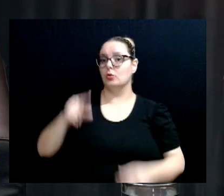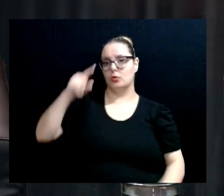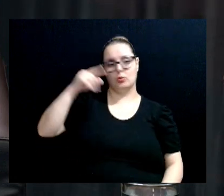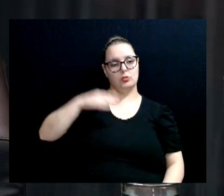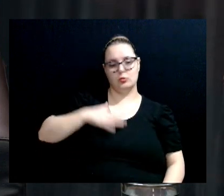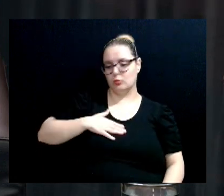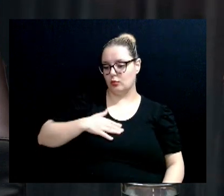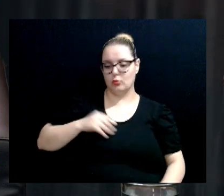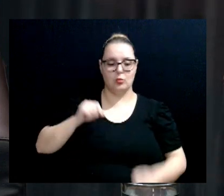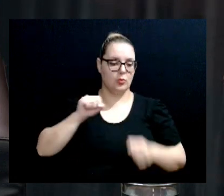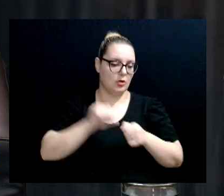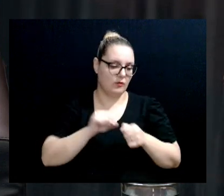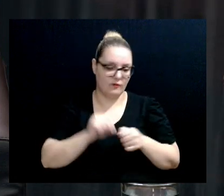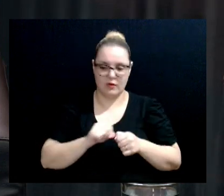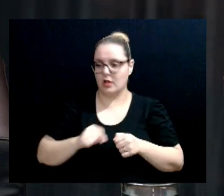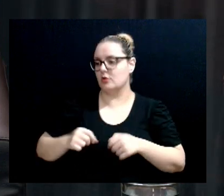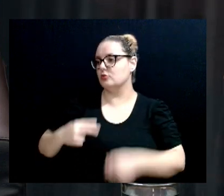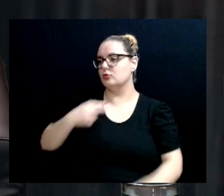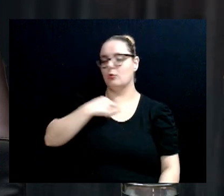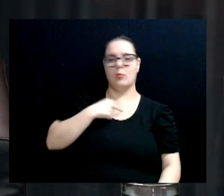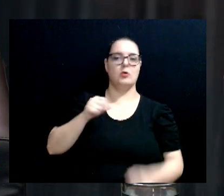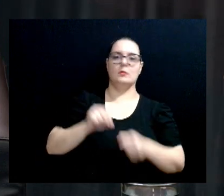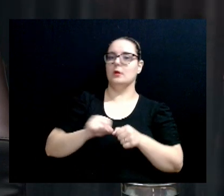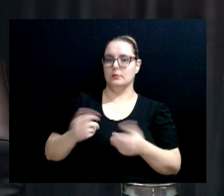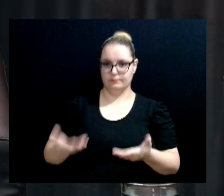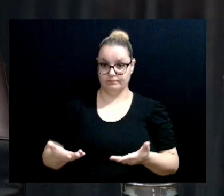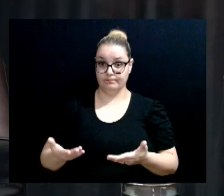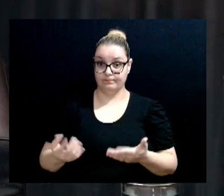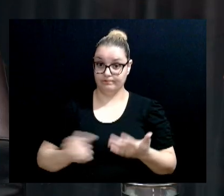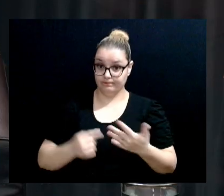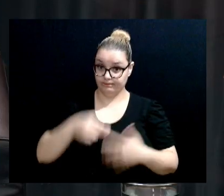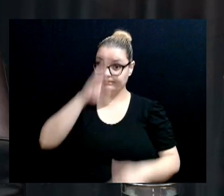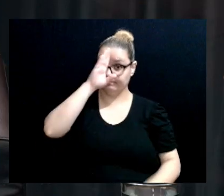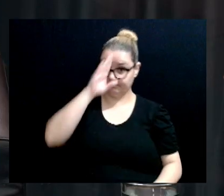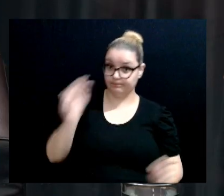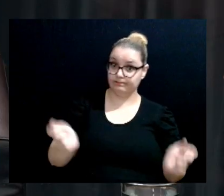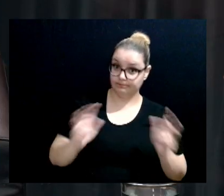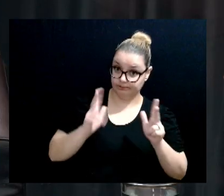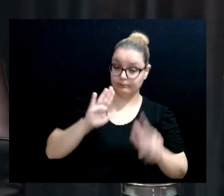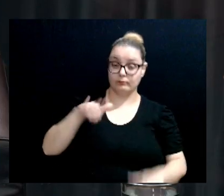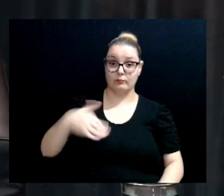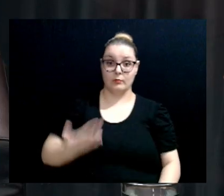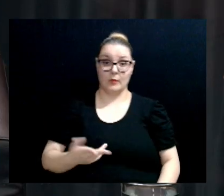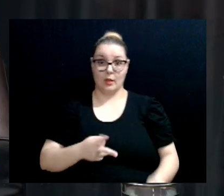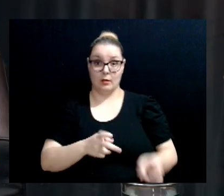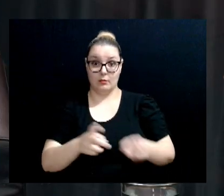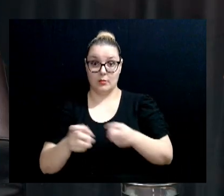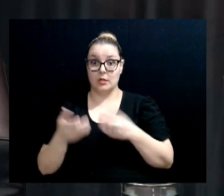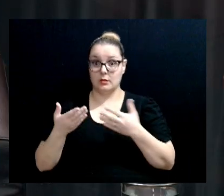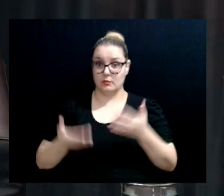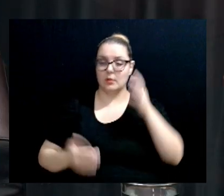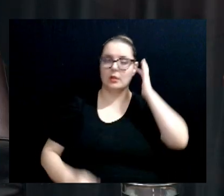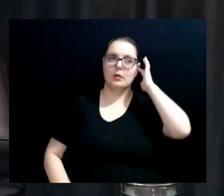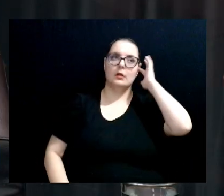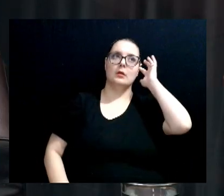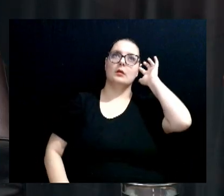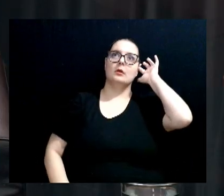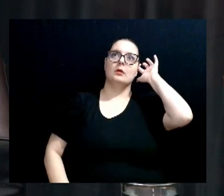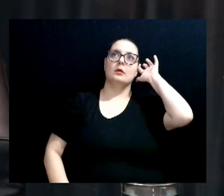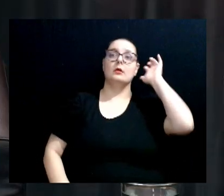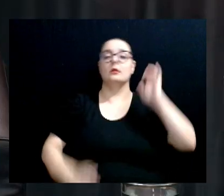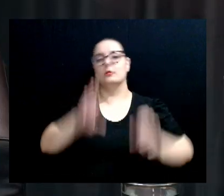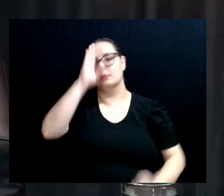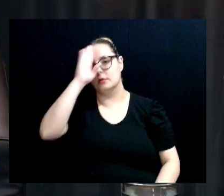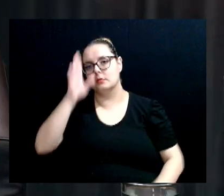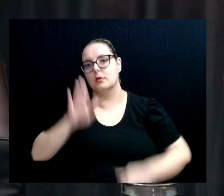não devo fazer. Então, isso são pontos principais de alerta quando a gente começa a perceber isso. E principalmente, se de repente